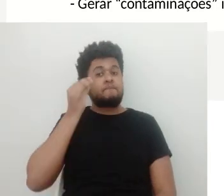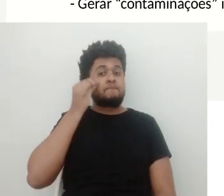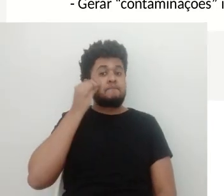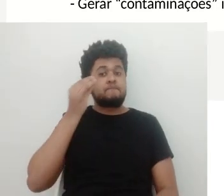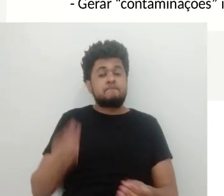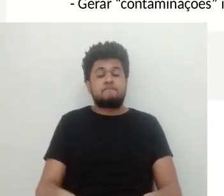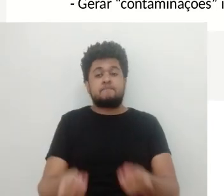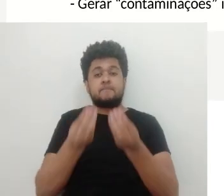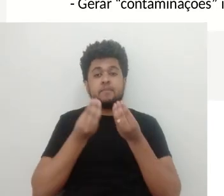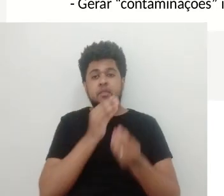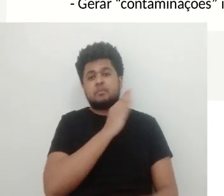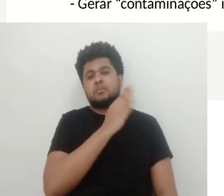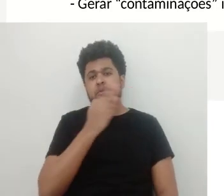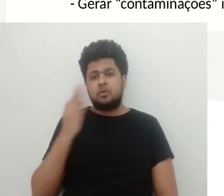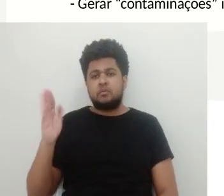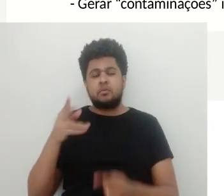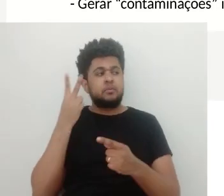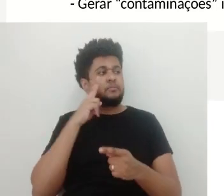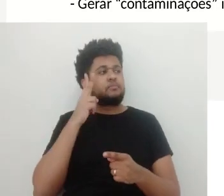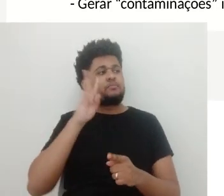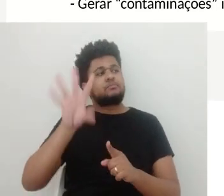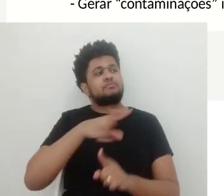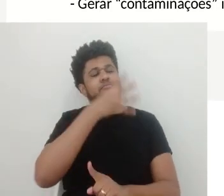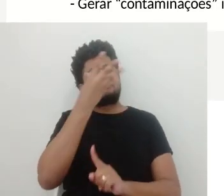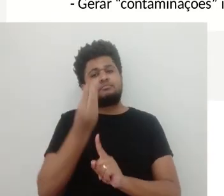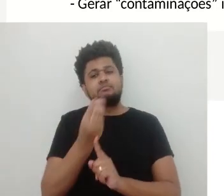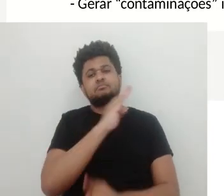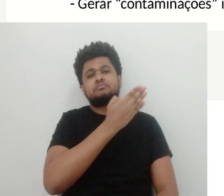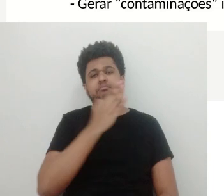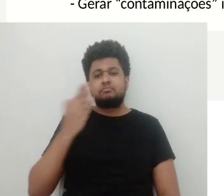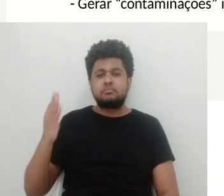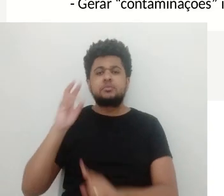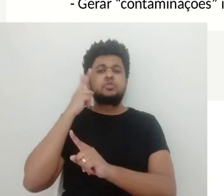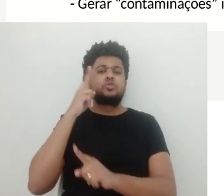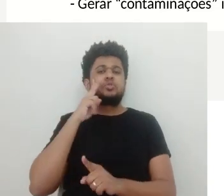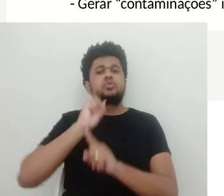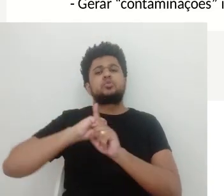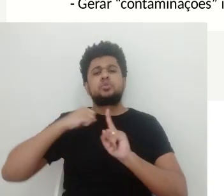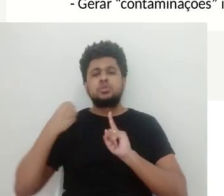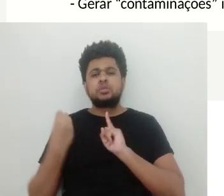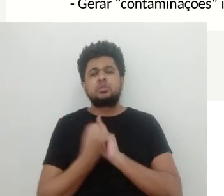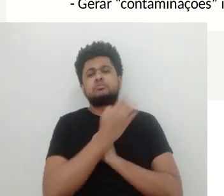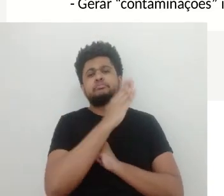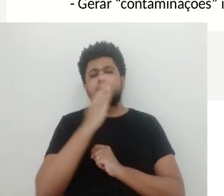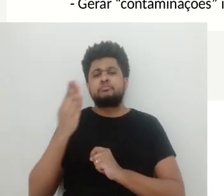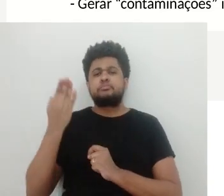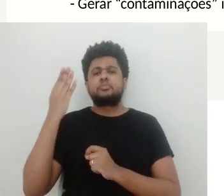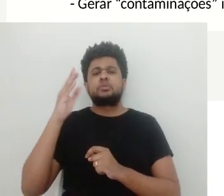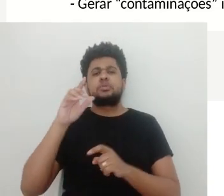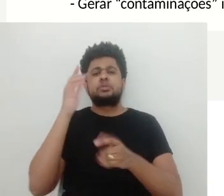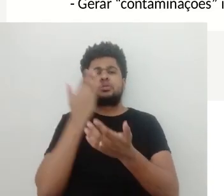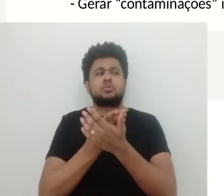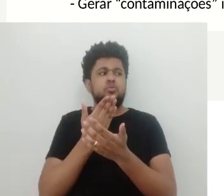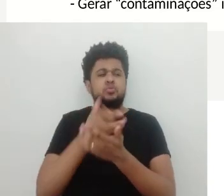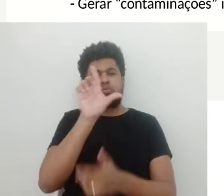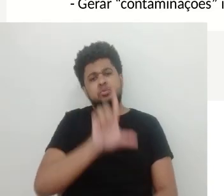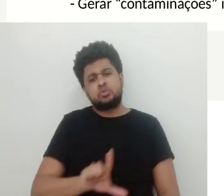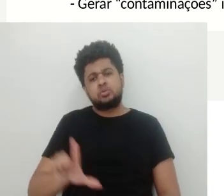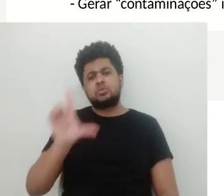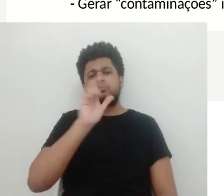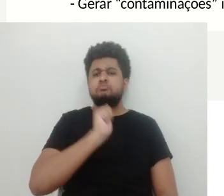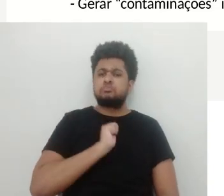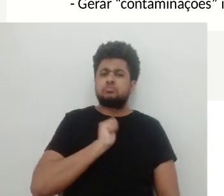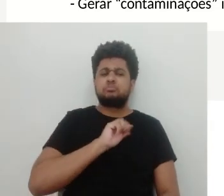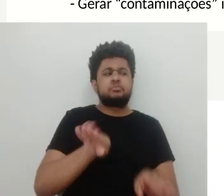né? Para aí sim contaminar a minha forma de pensar. A minha forma de pensar não pode ser mais só a forma de um